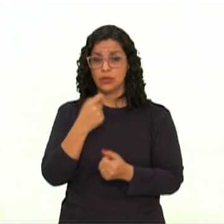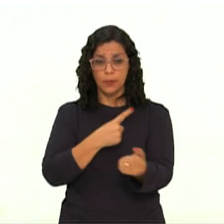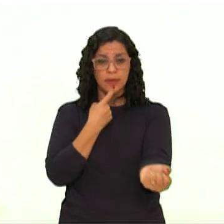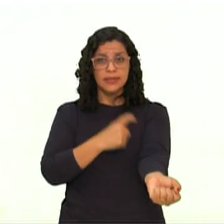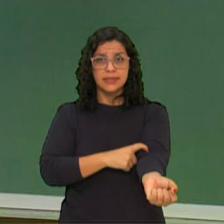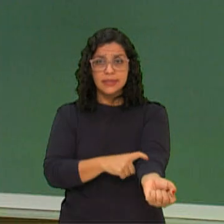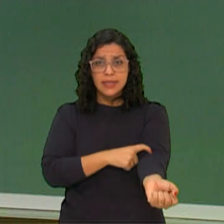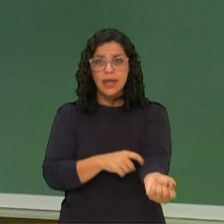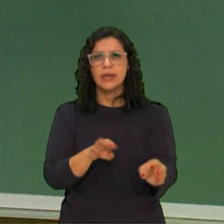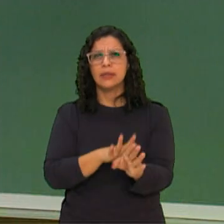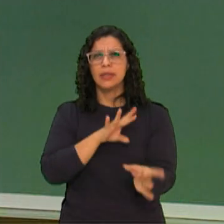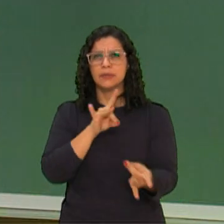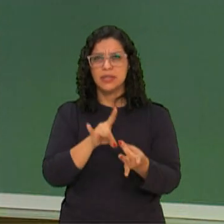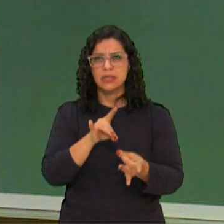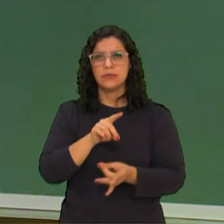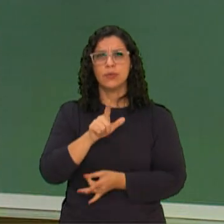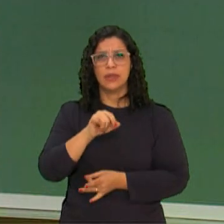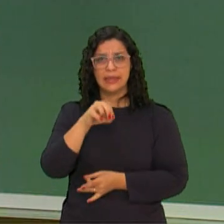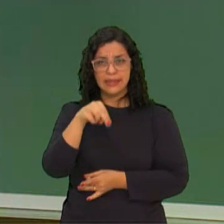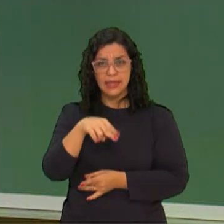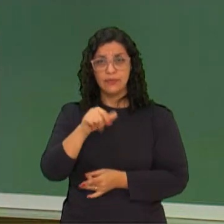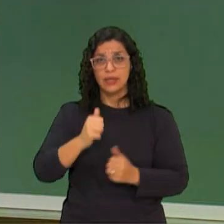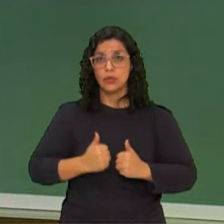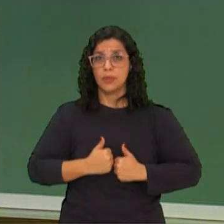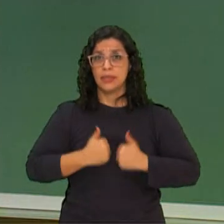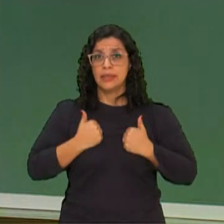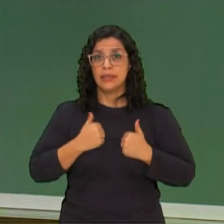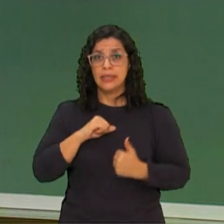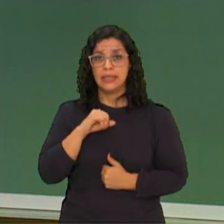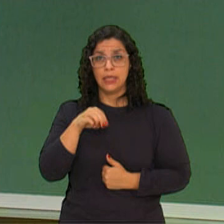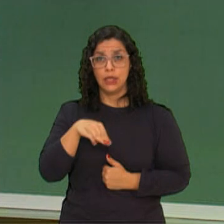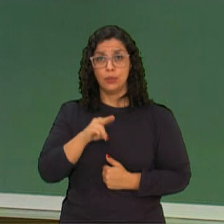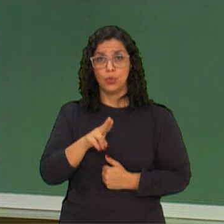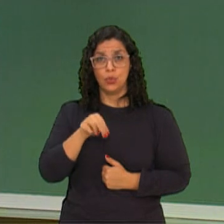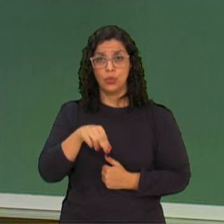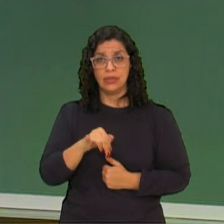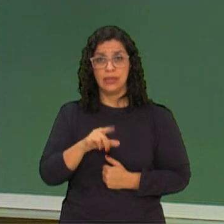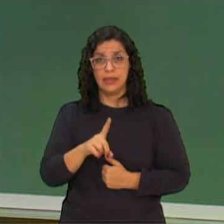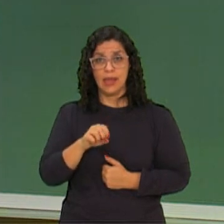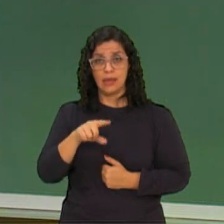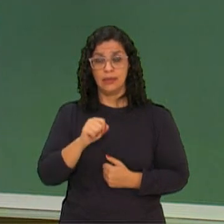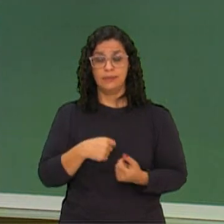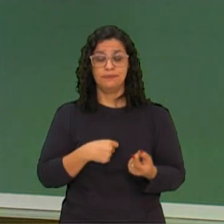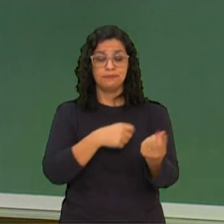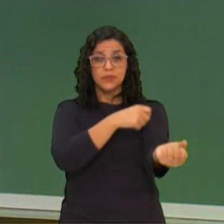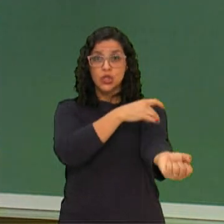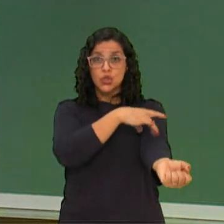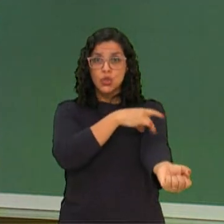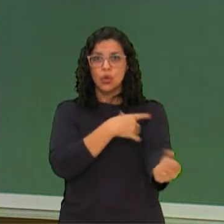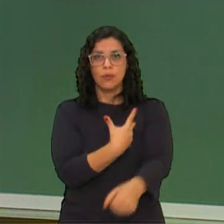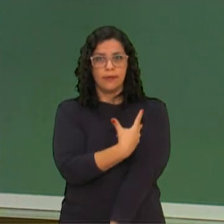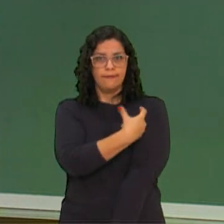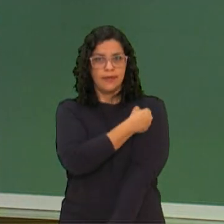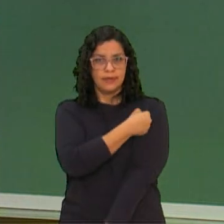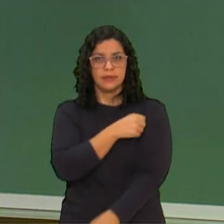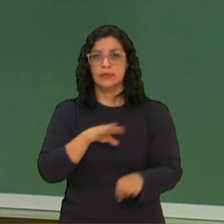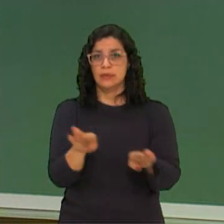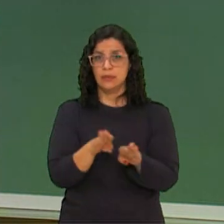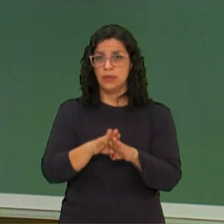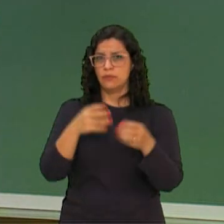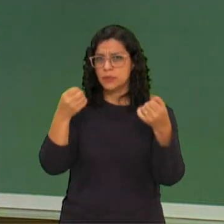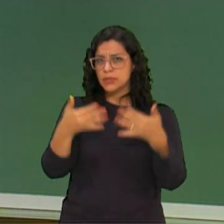e linfa especificamente e também sobre imunidade, soro e vacinas. Vamos lembrar um pouquinho de cada coisa dessa aqui. Gente,